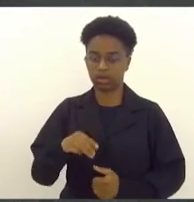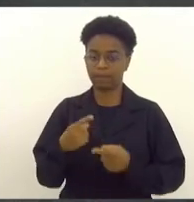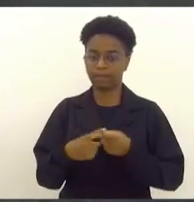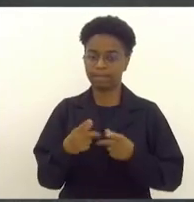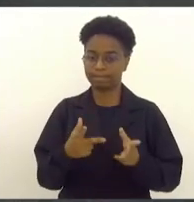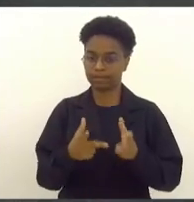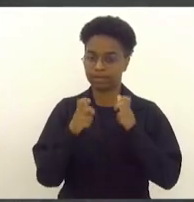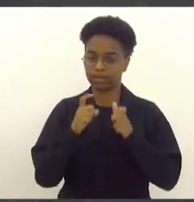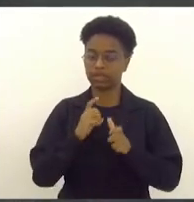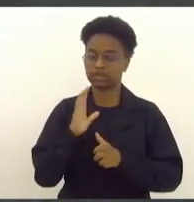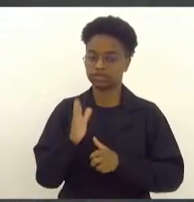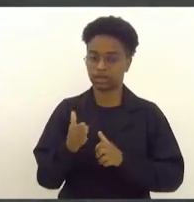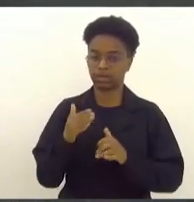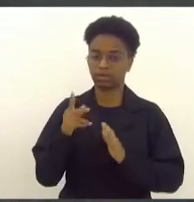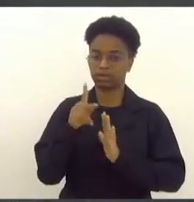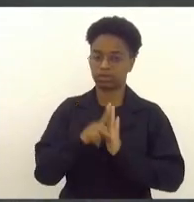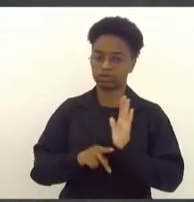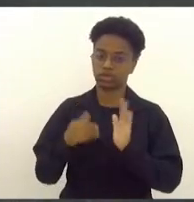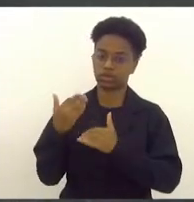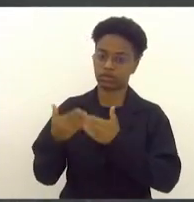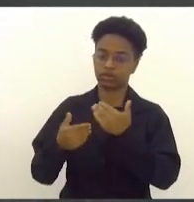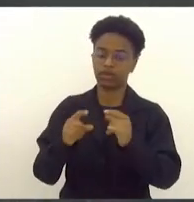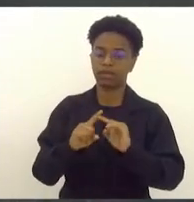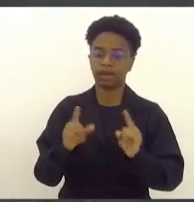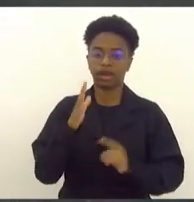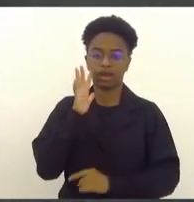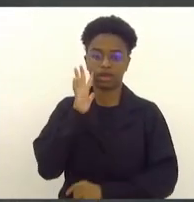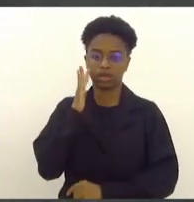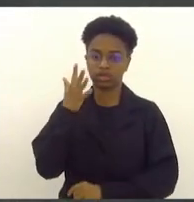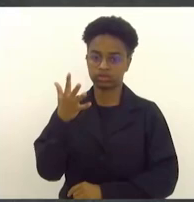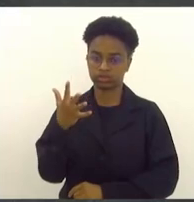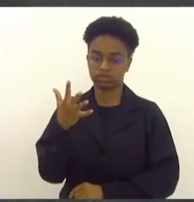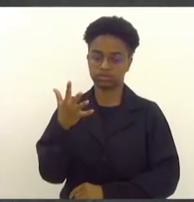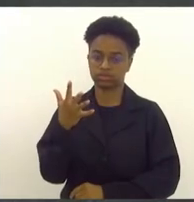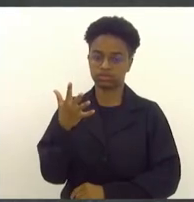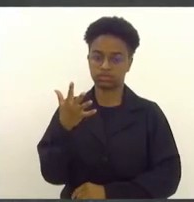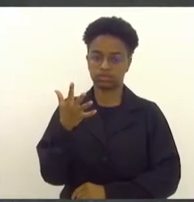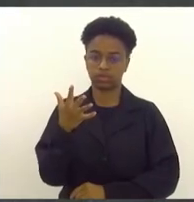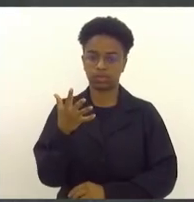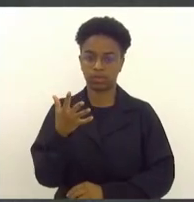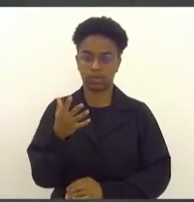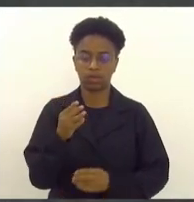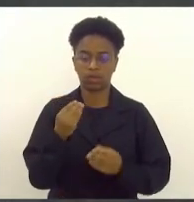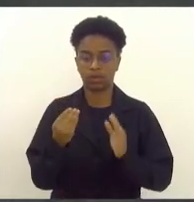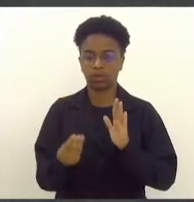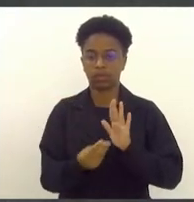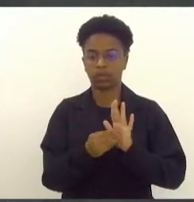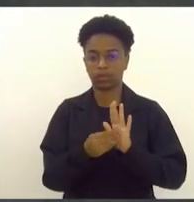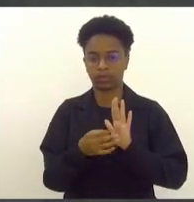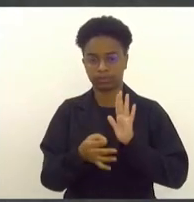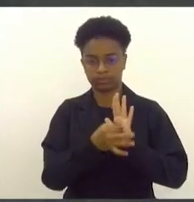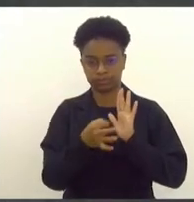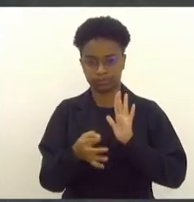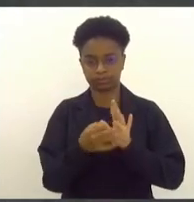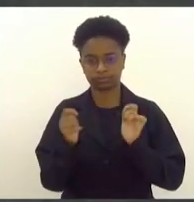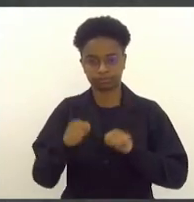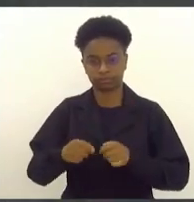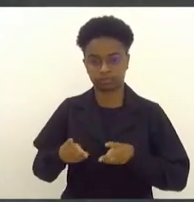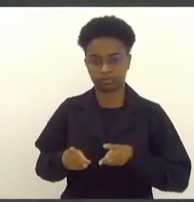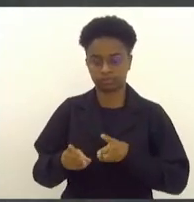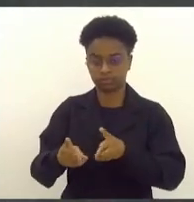um projeto já avançado mas ainda assim resolveu dar um parecer pelo prosseguimento